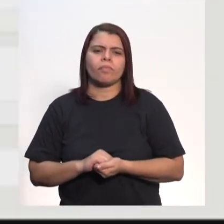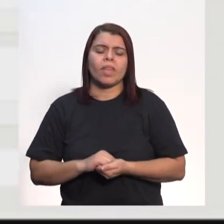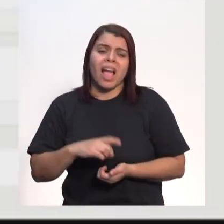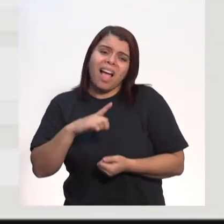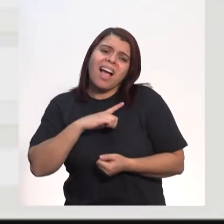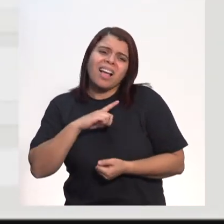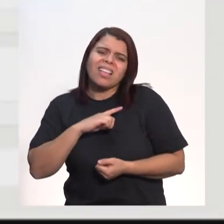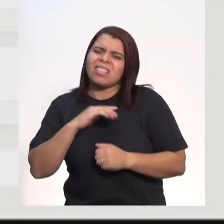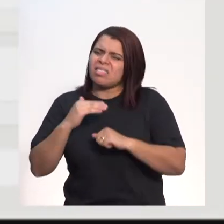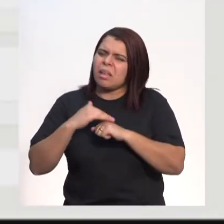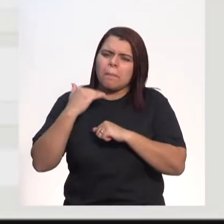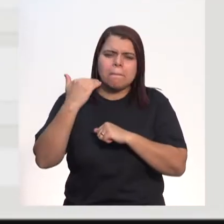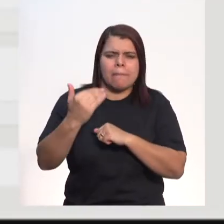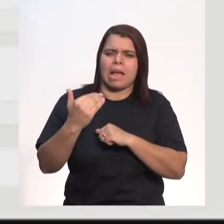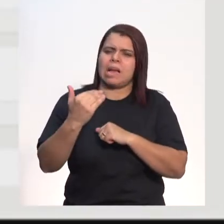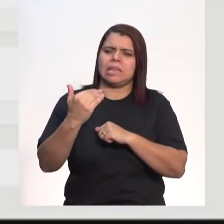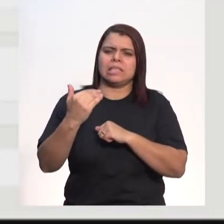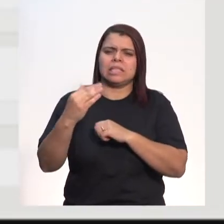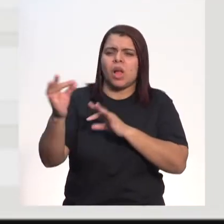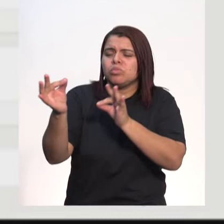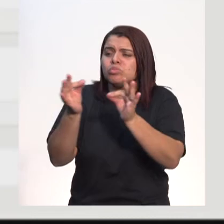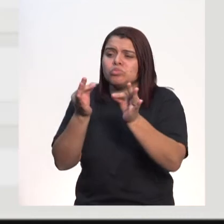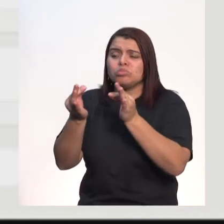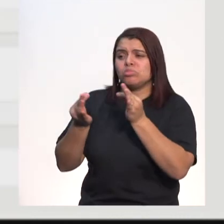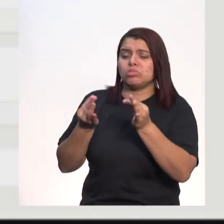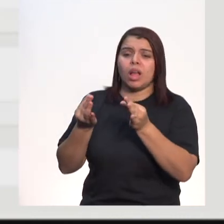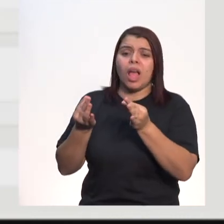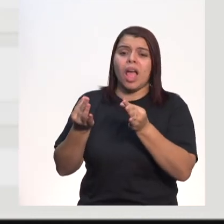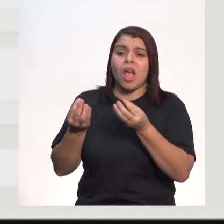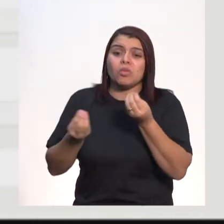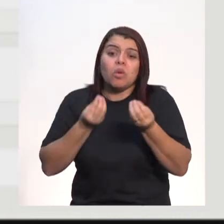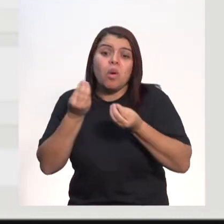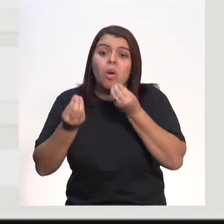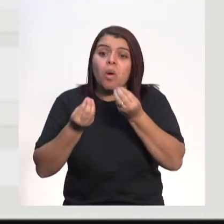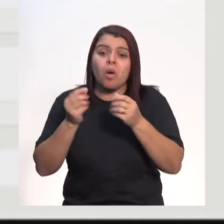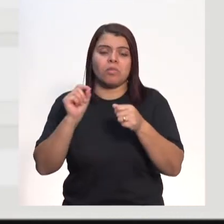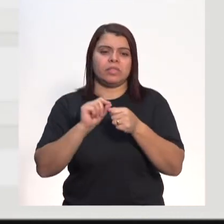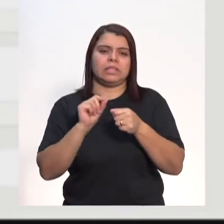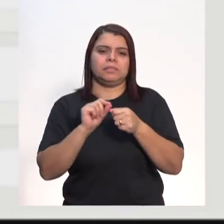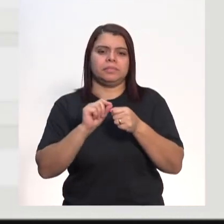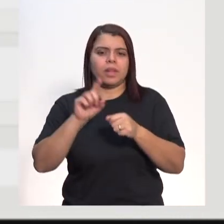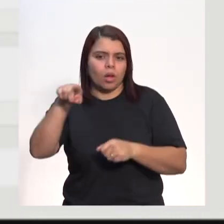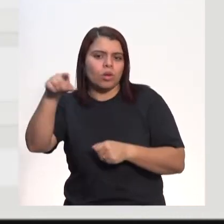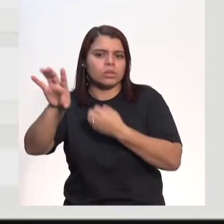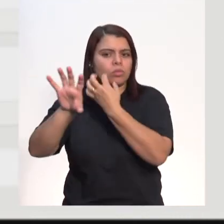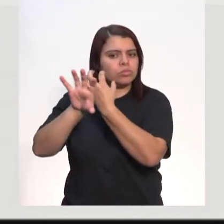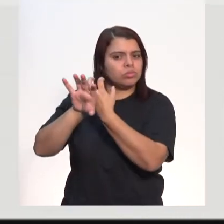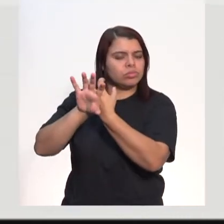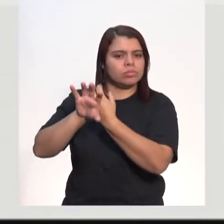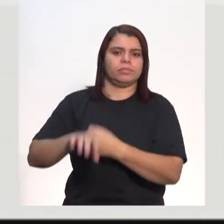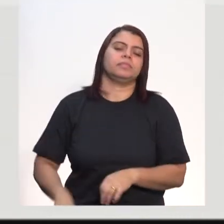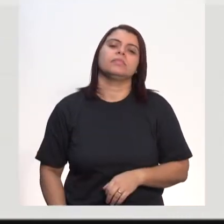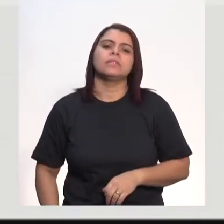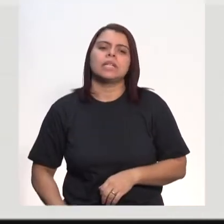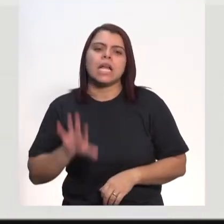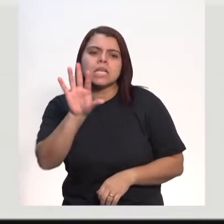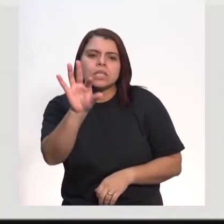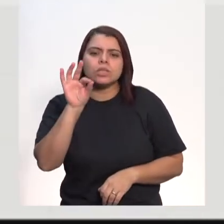Existem mais formatos de fazer a videochamada, vou mostrar mais alguns. Clique em Calendário,